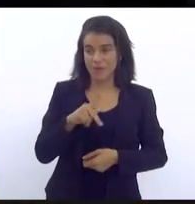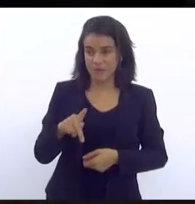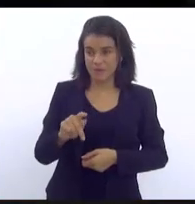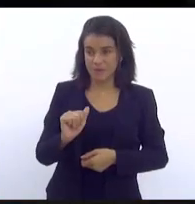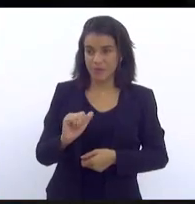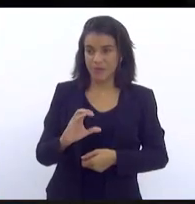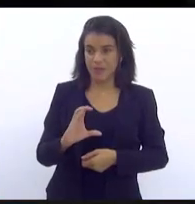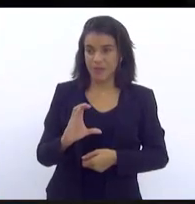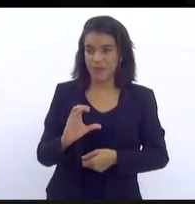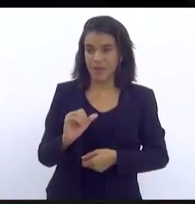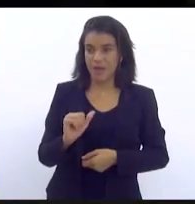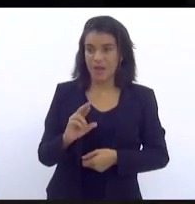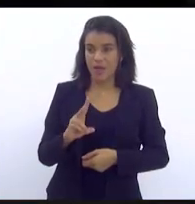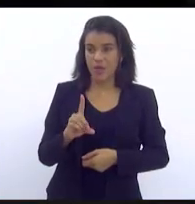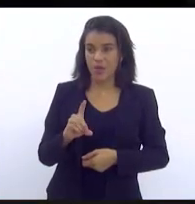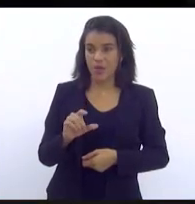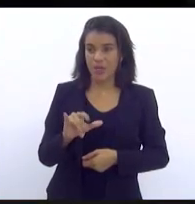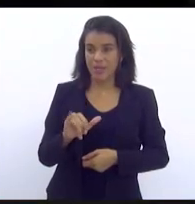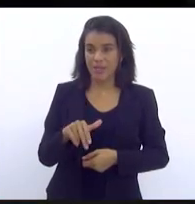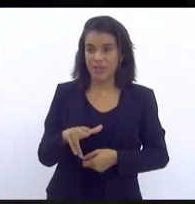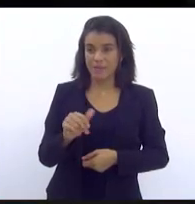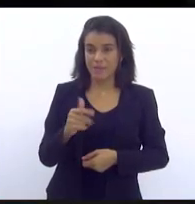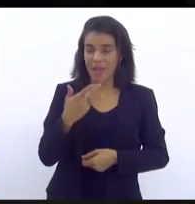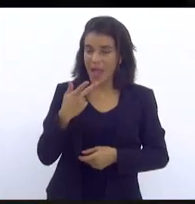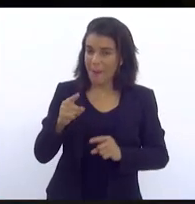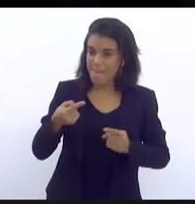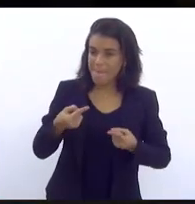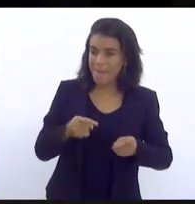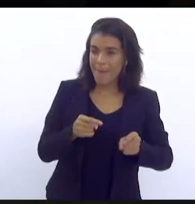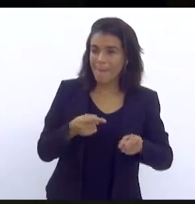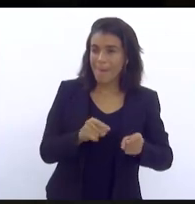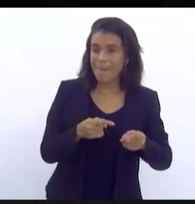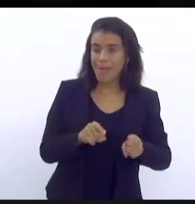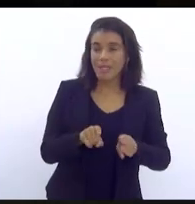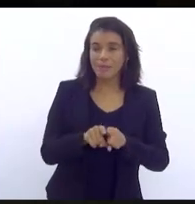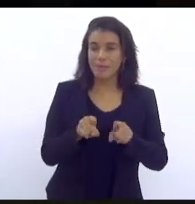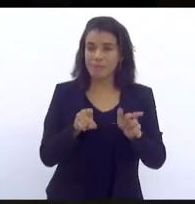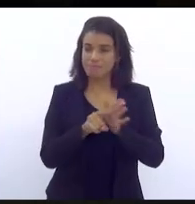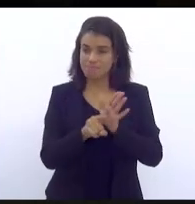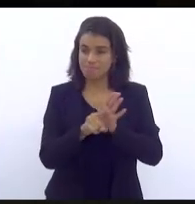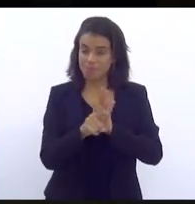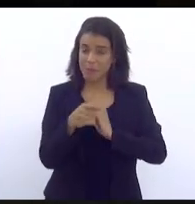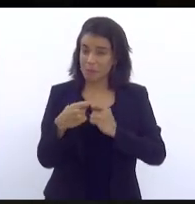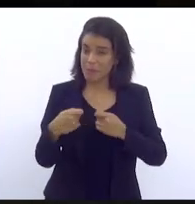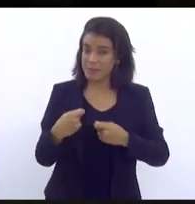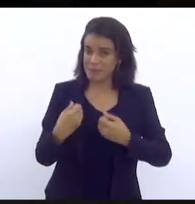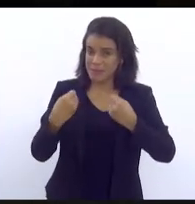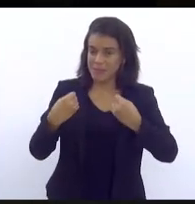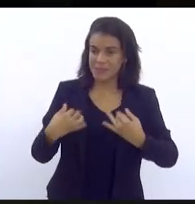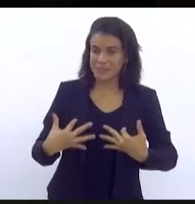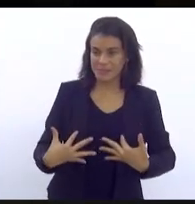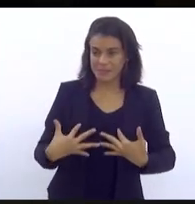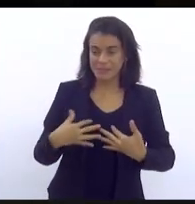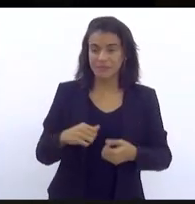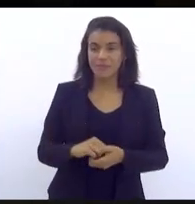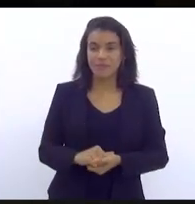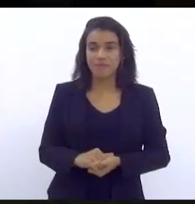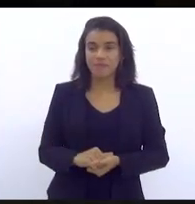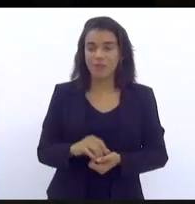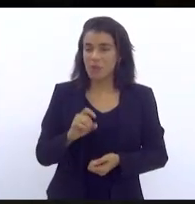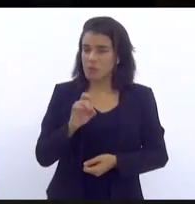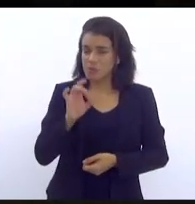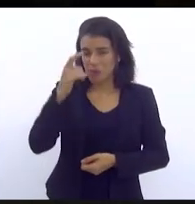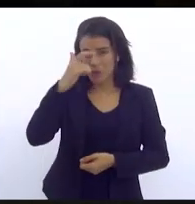Carolina ela na sua fala ela fez algumas provocações e alguns questionamentos que cabe esclarecimentos né Eh eu vou ser só